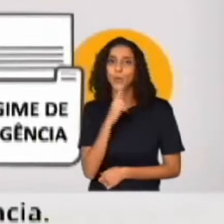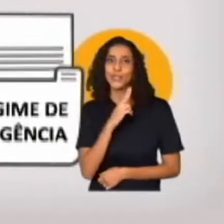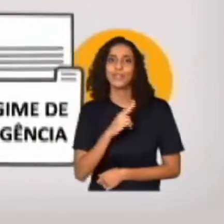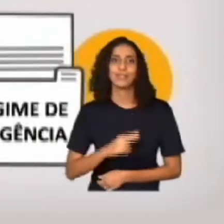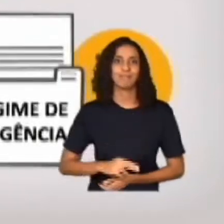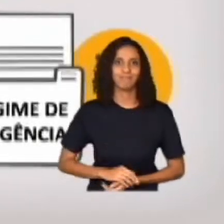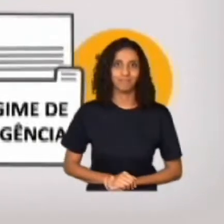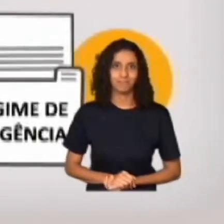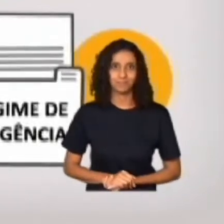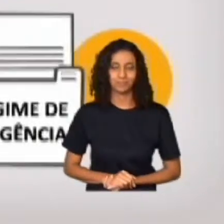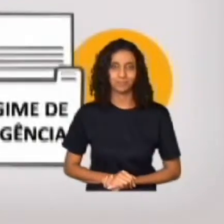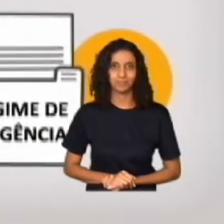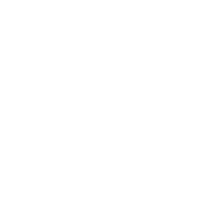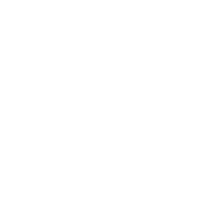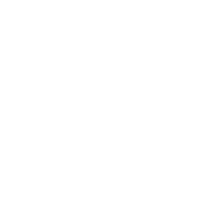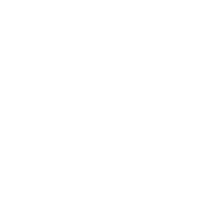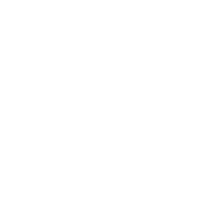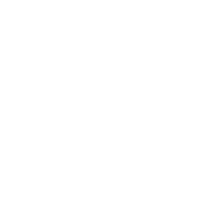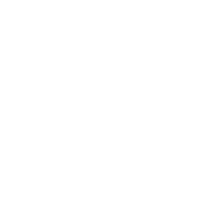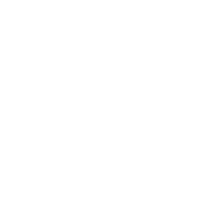urgência.